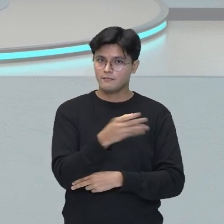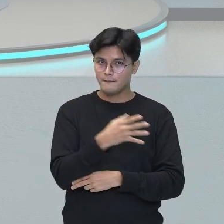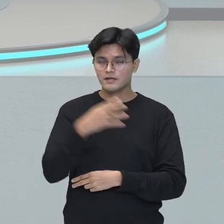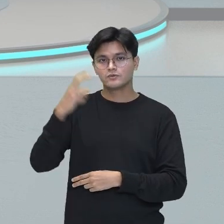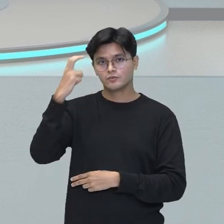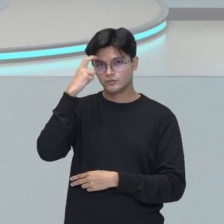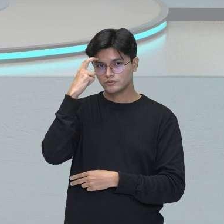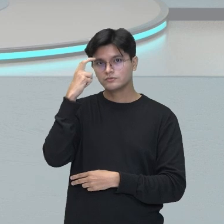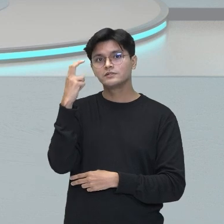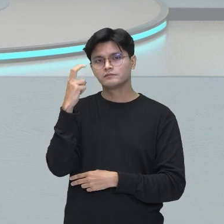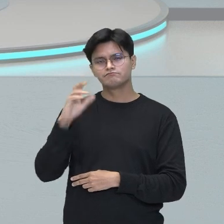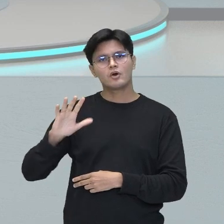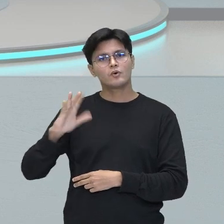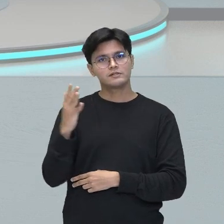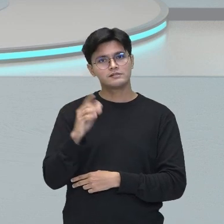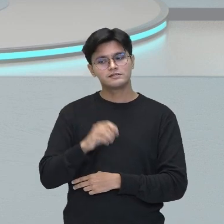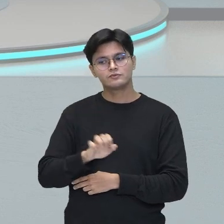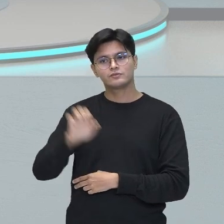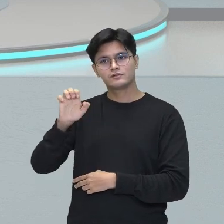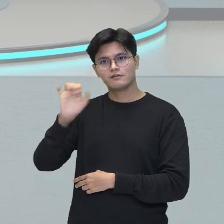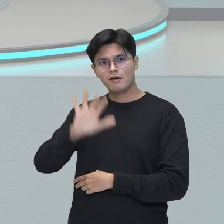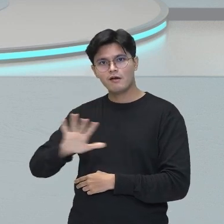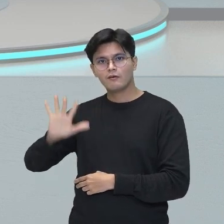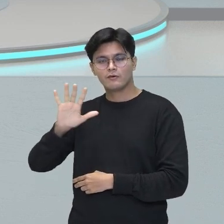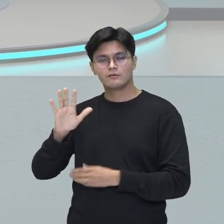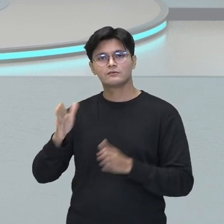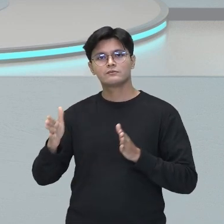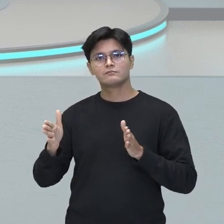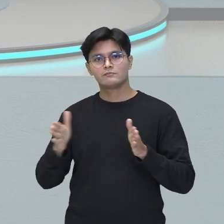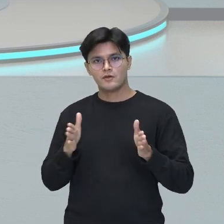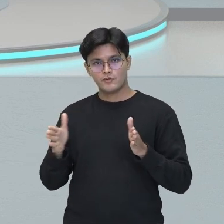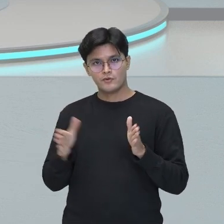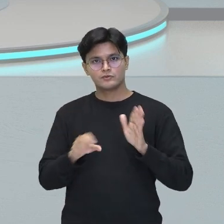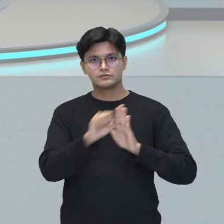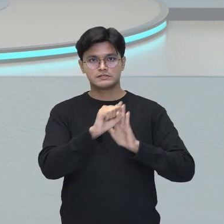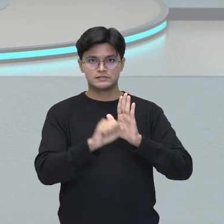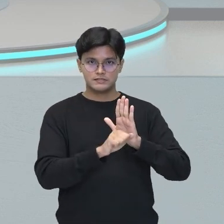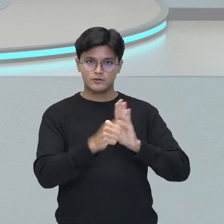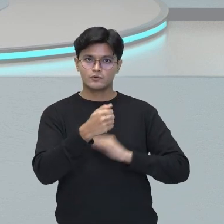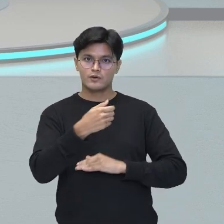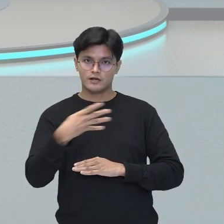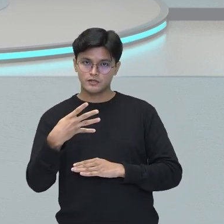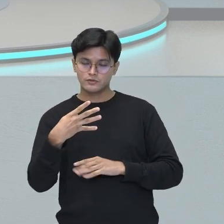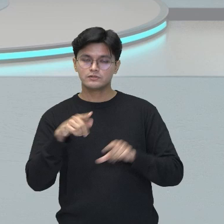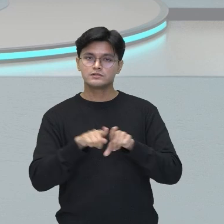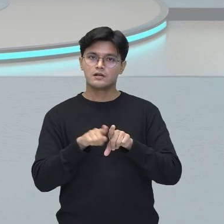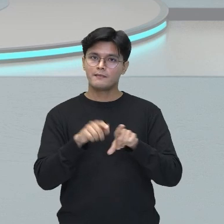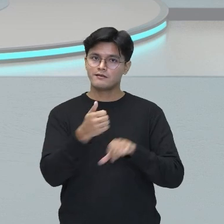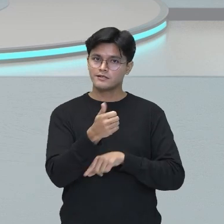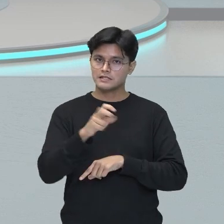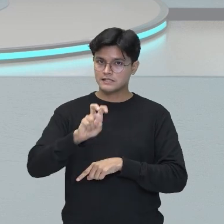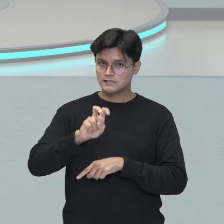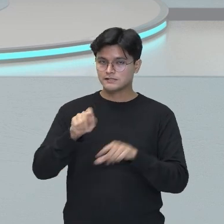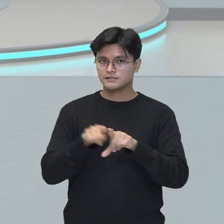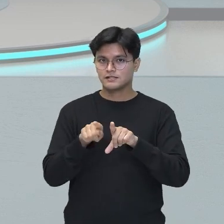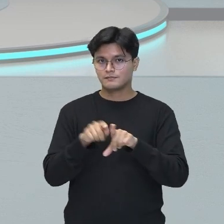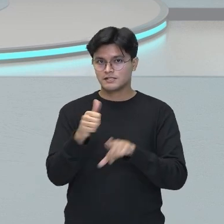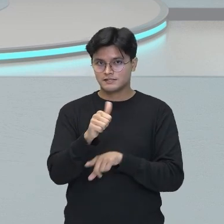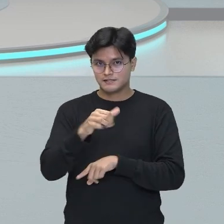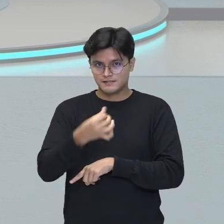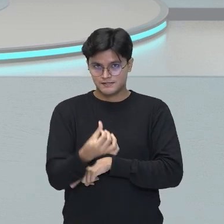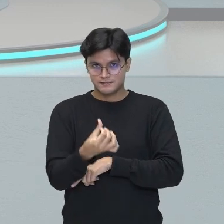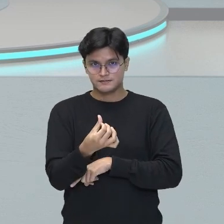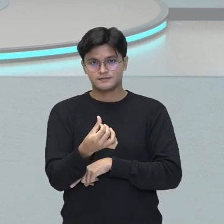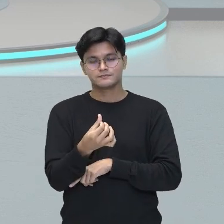né ocorreu na Europa durante os séculos 14 15 e 16